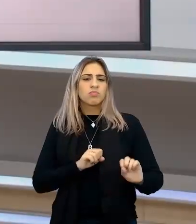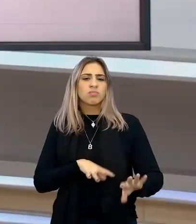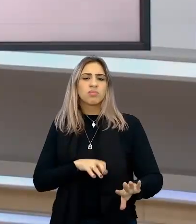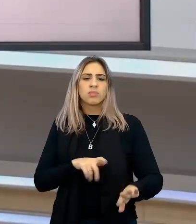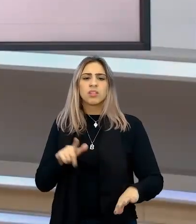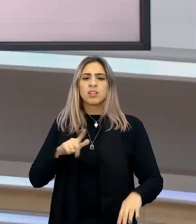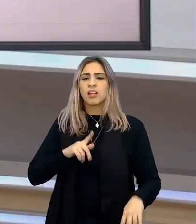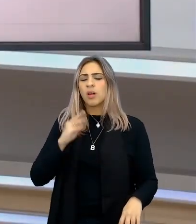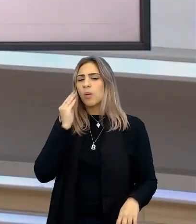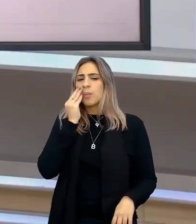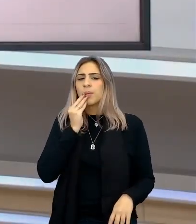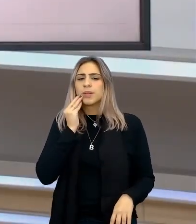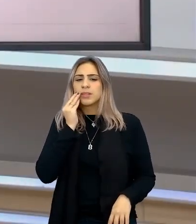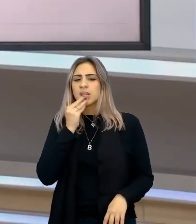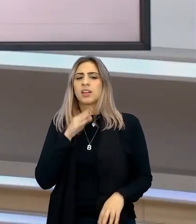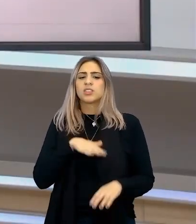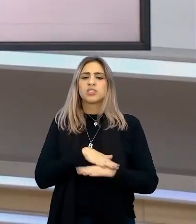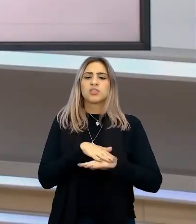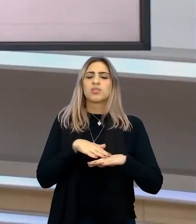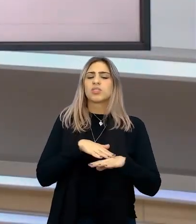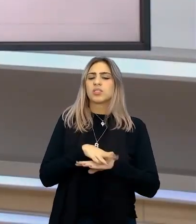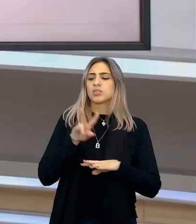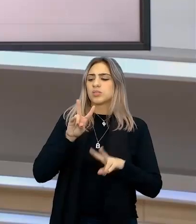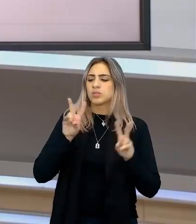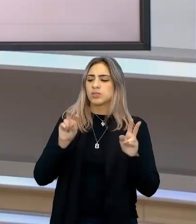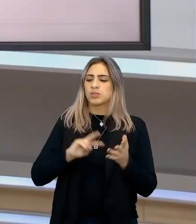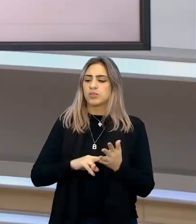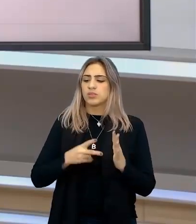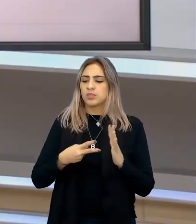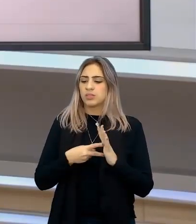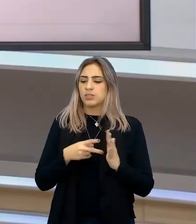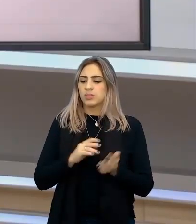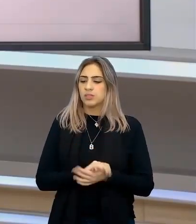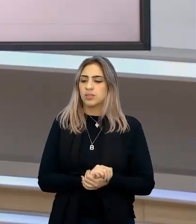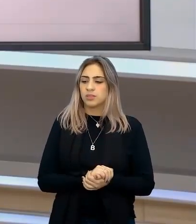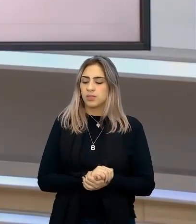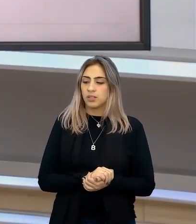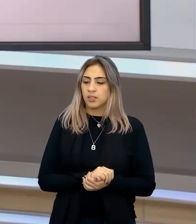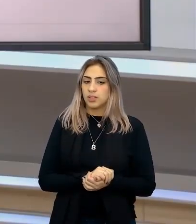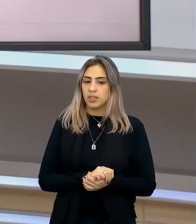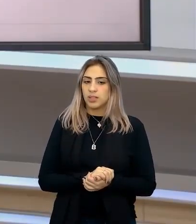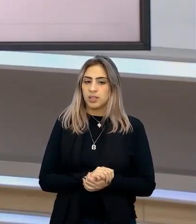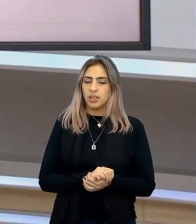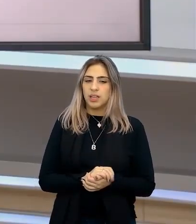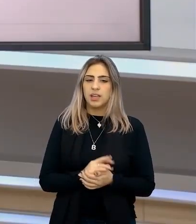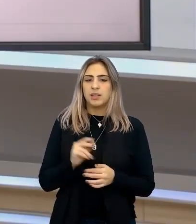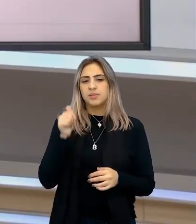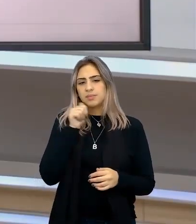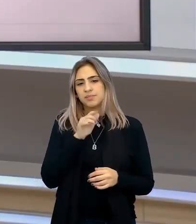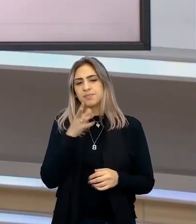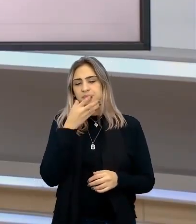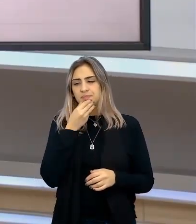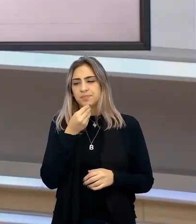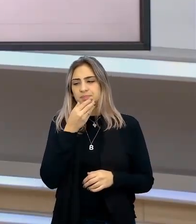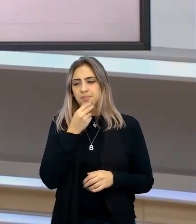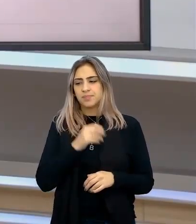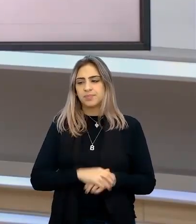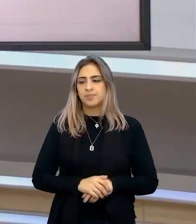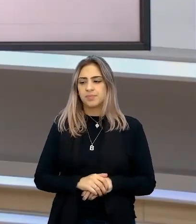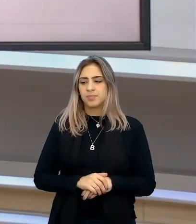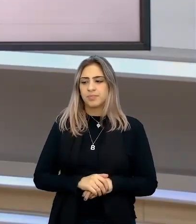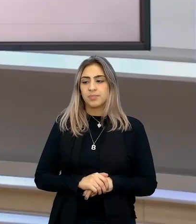gente tem uma oportunidade de conversar sobre o que significa ser homem. As meninas e meninos estão indo todos os dias